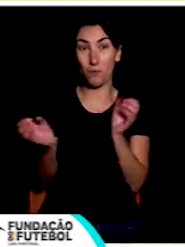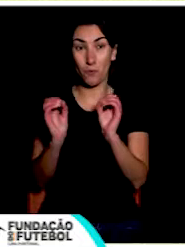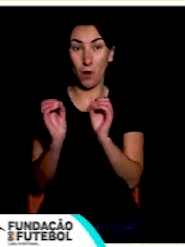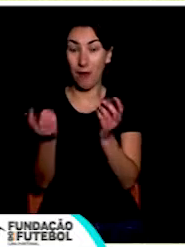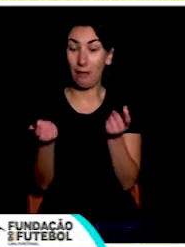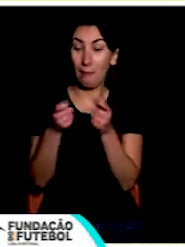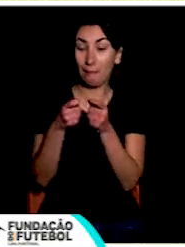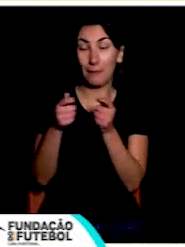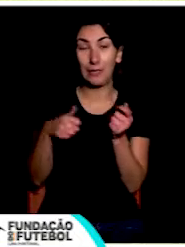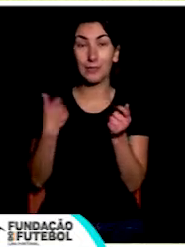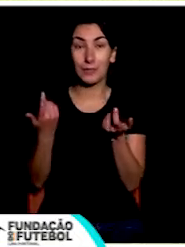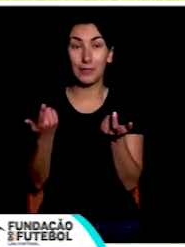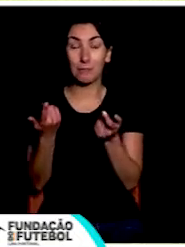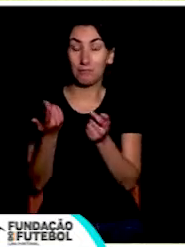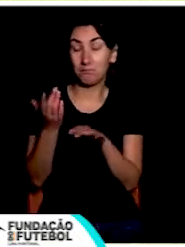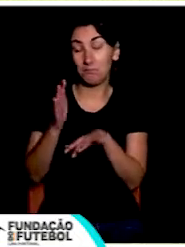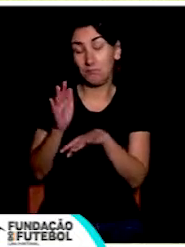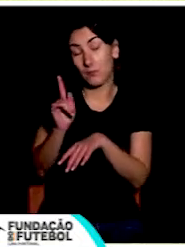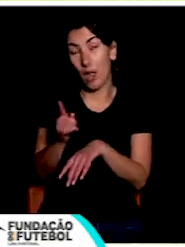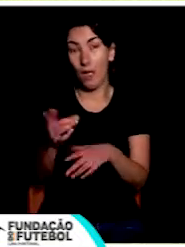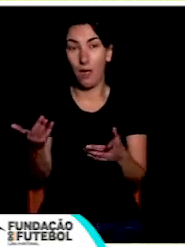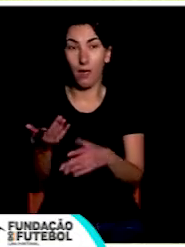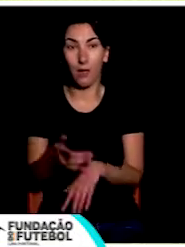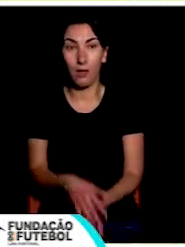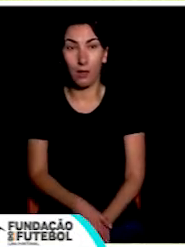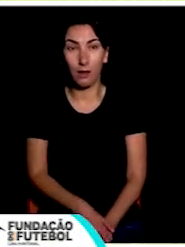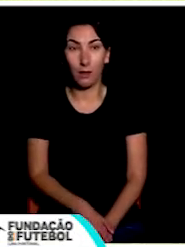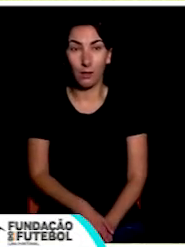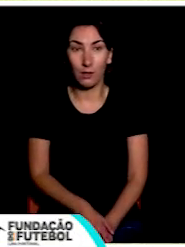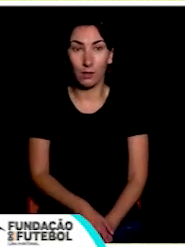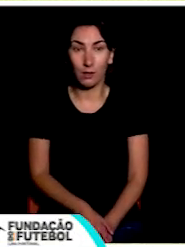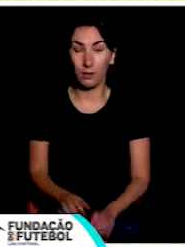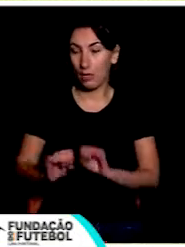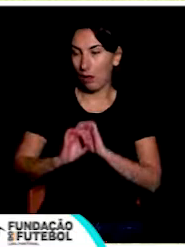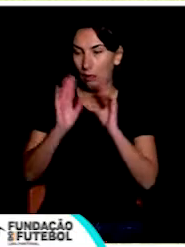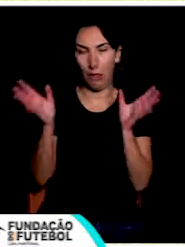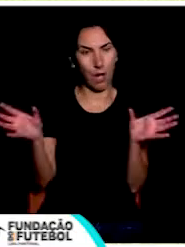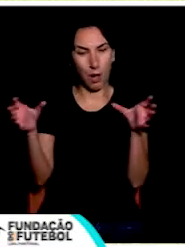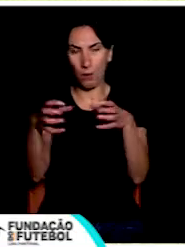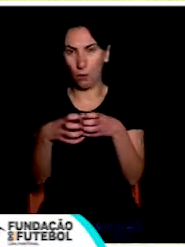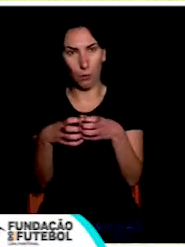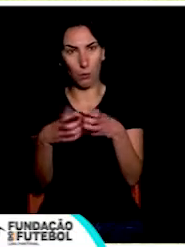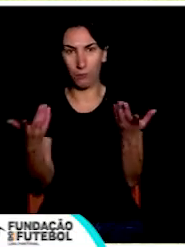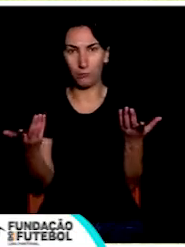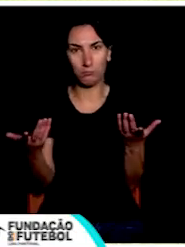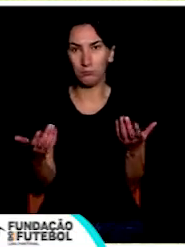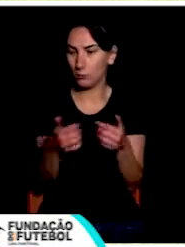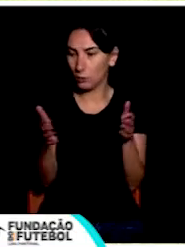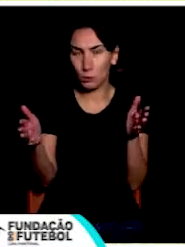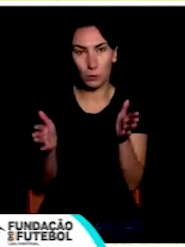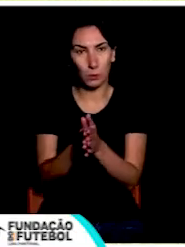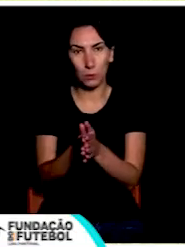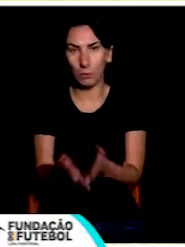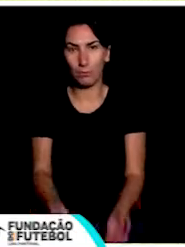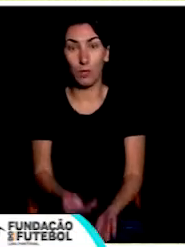está mais perto de vencer, por isso é um pouco por aí. Agora não, não, o mérito é de todo o grupo, toda a equipa, desde os avançados